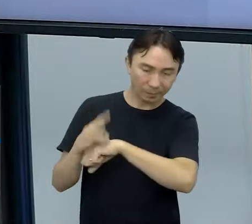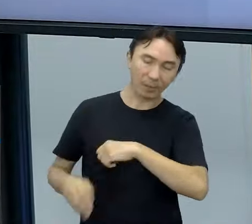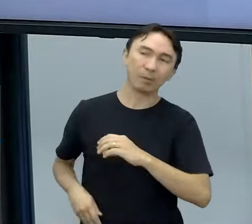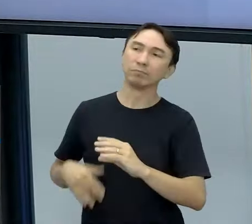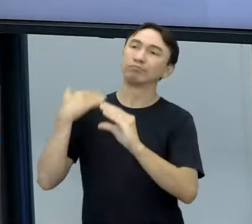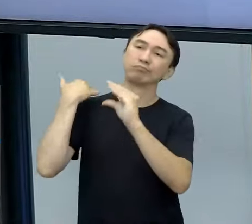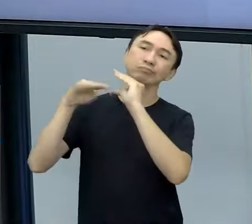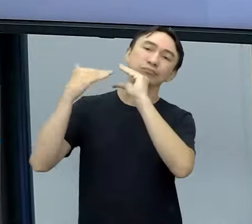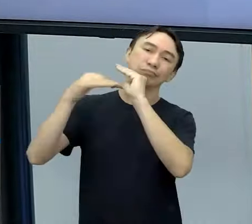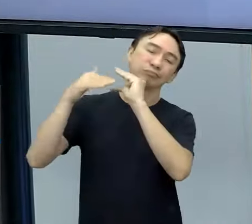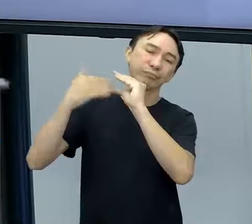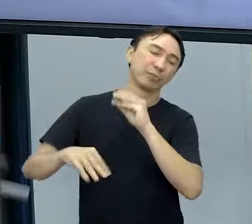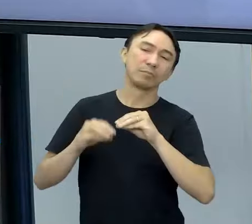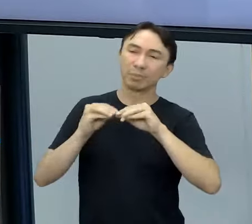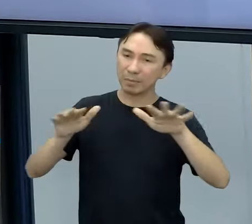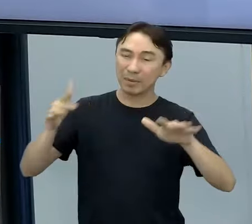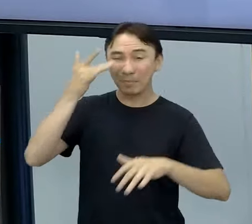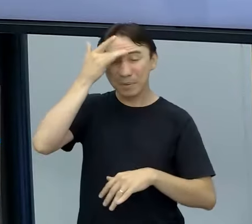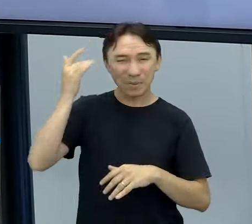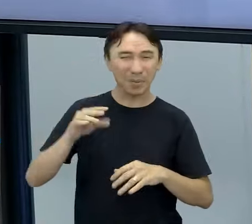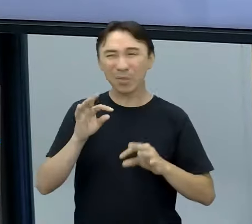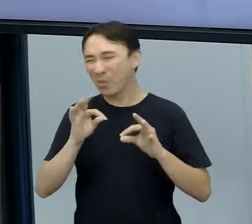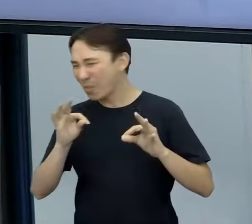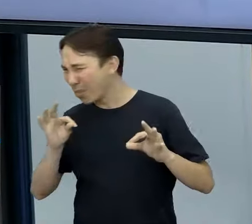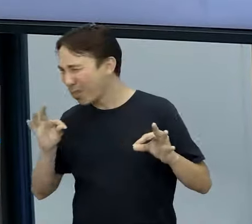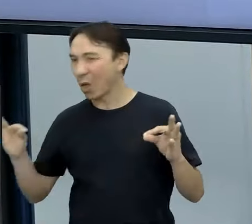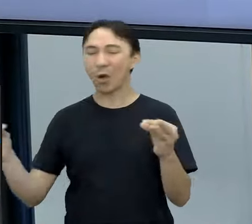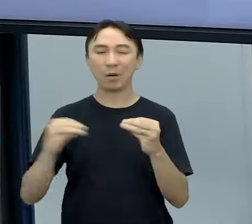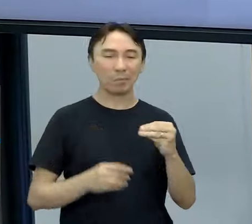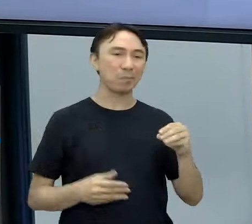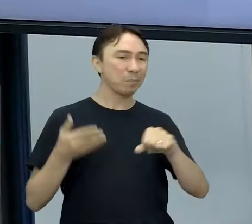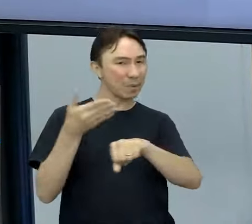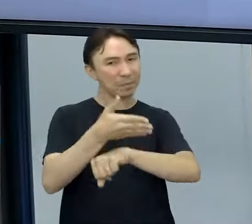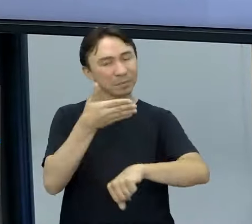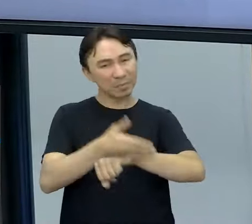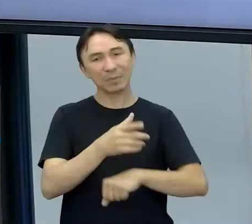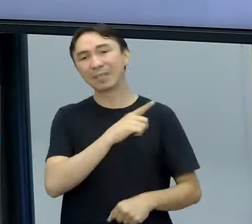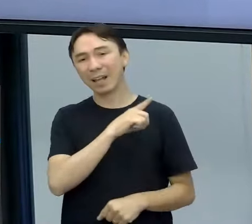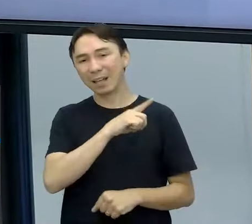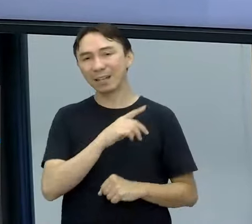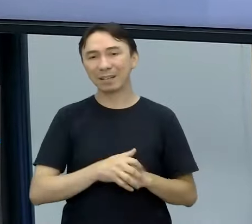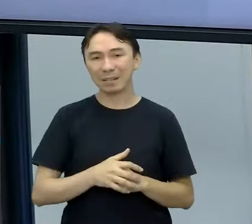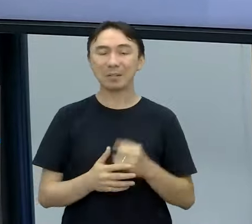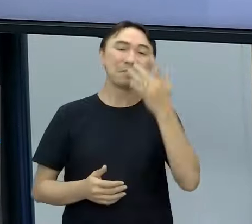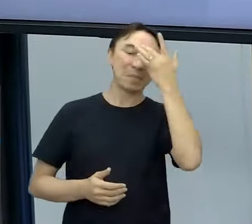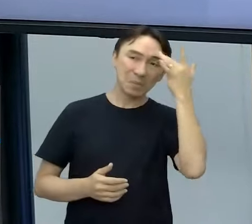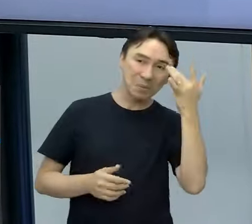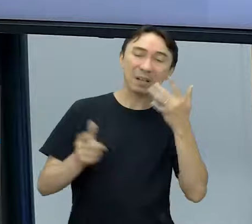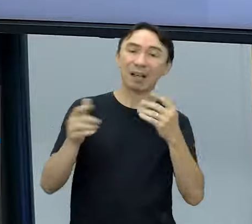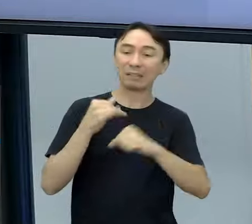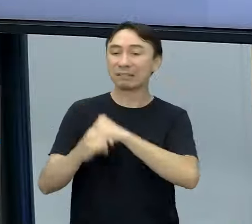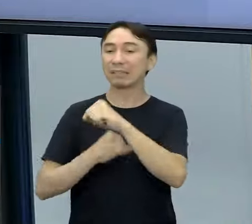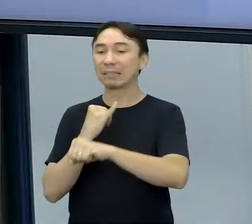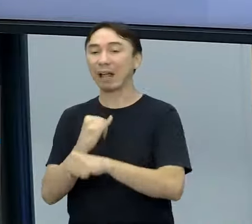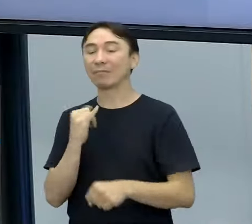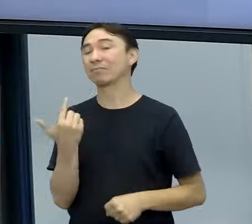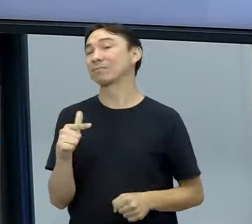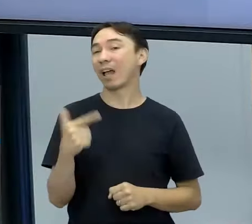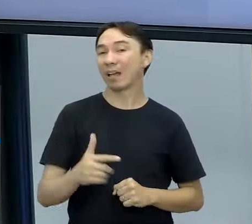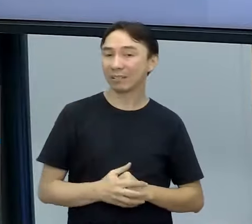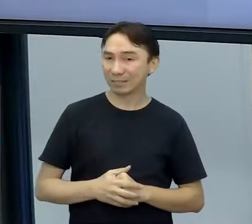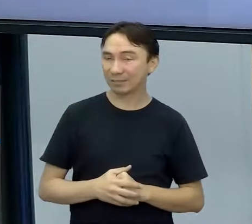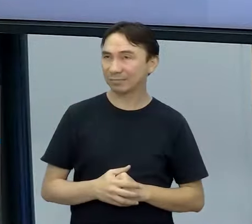formulário eletrônico. Mas será que todo mundo participa desse grupo? Será que tem pessoas da minha comunidade que não têm acesso à internet? Então, quando eu penso na minha